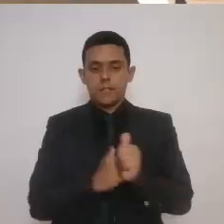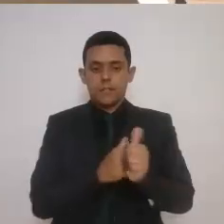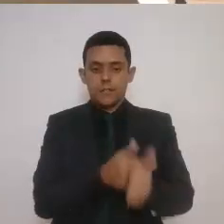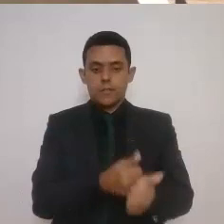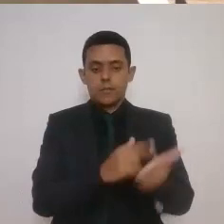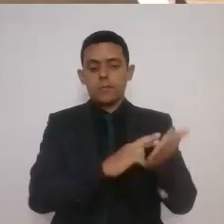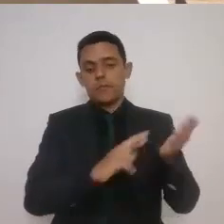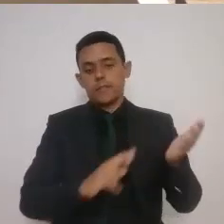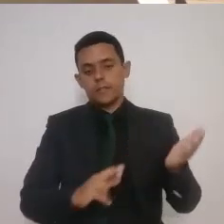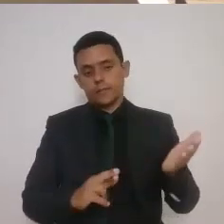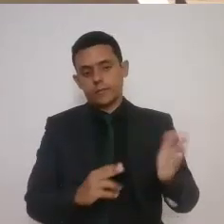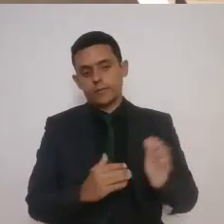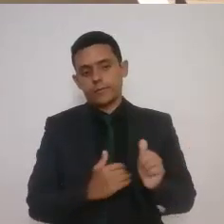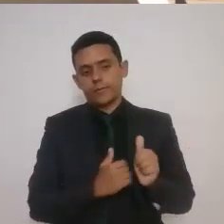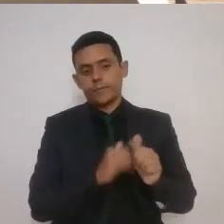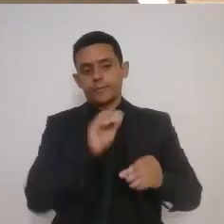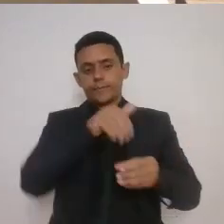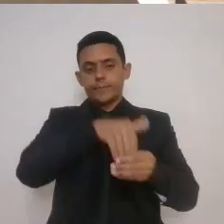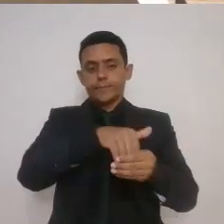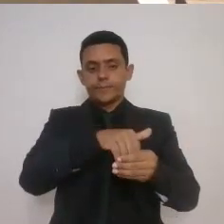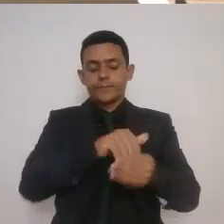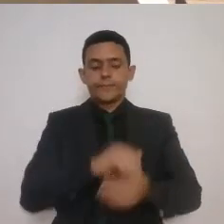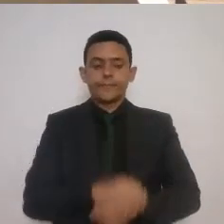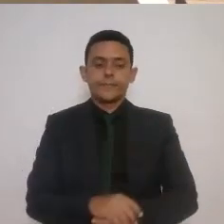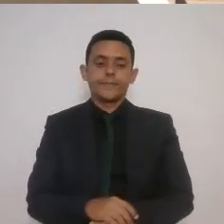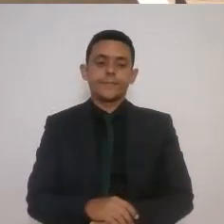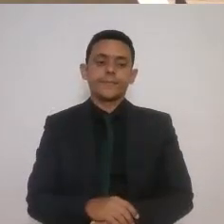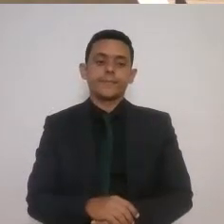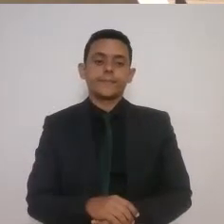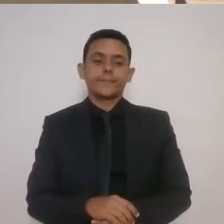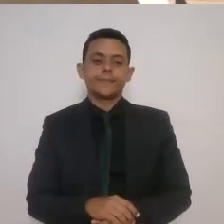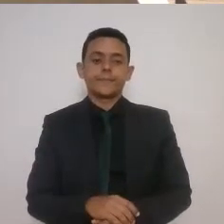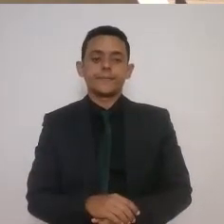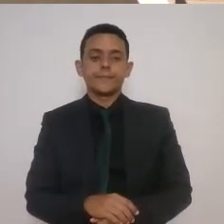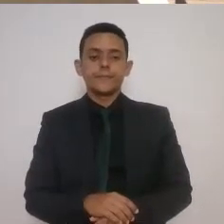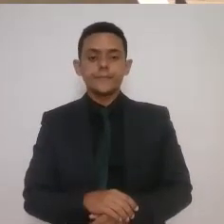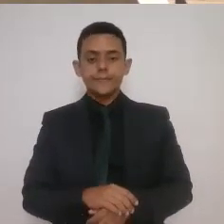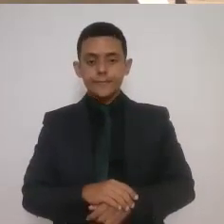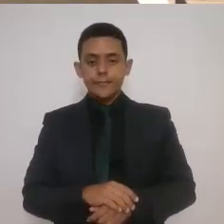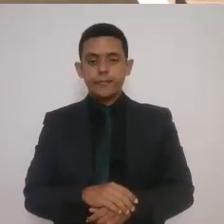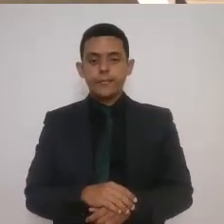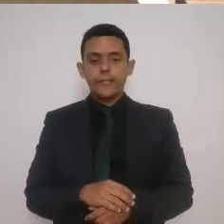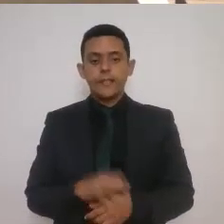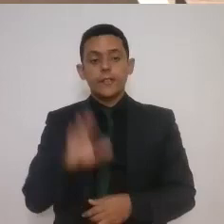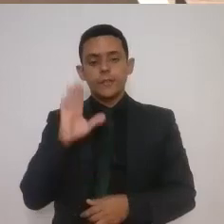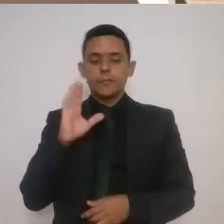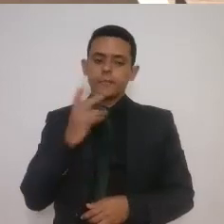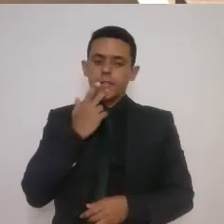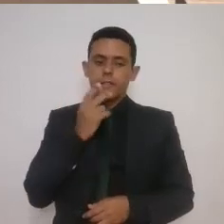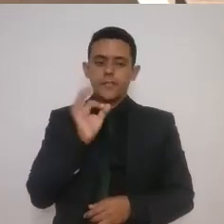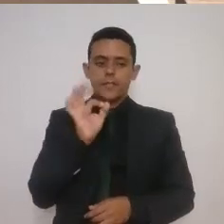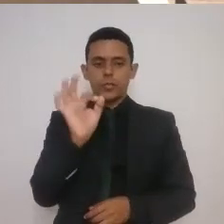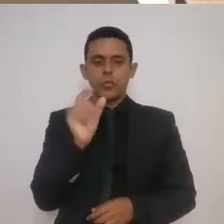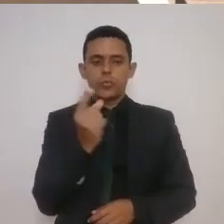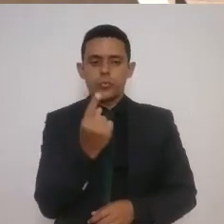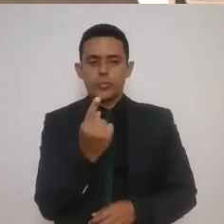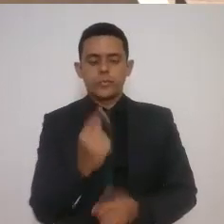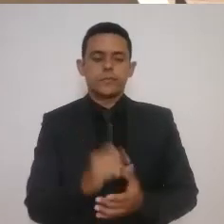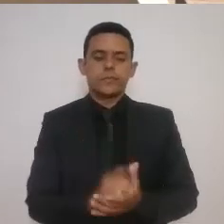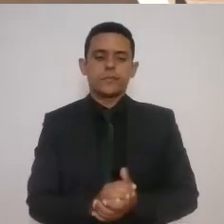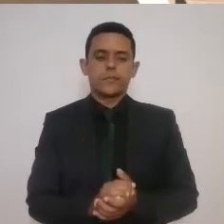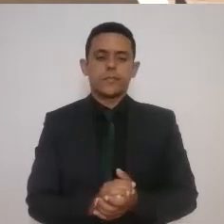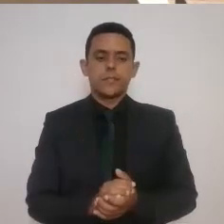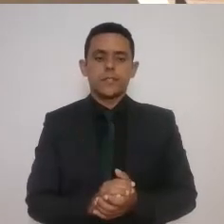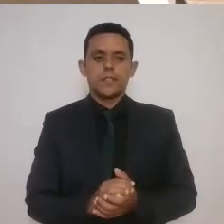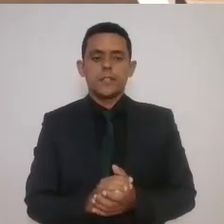Bom, senhor presidente, apenas para colaborar com a discussão, É, nós temos que ver aqui que, primeiro, se trata do mesmo